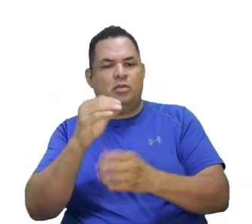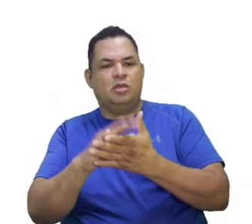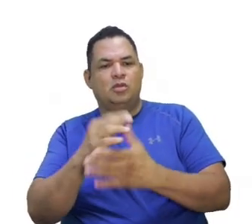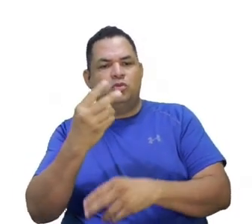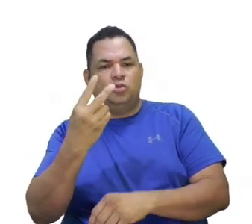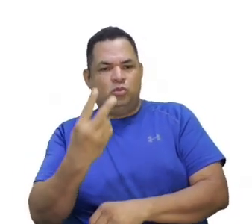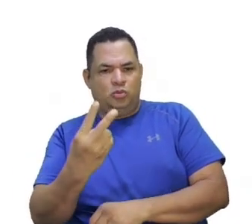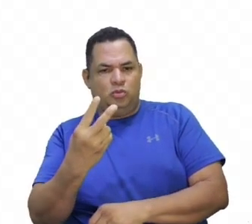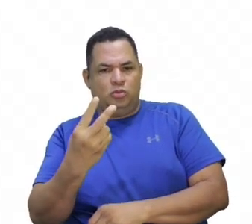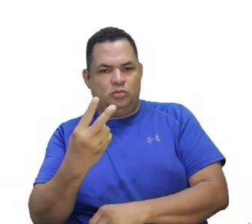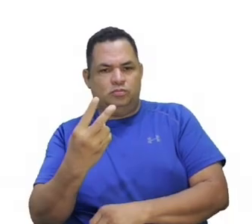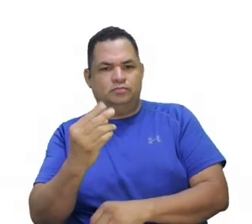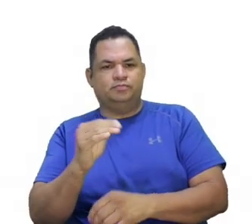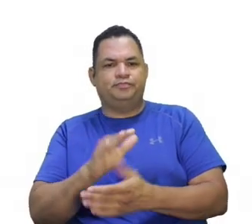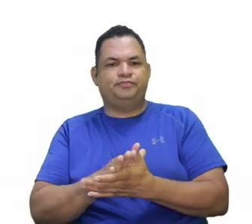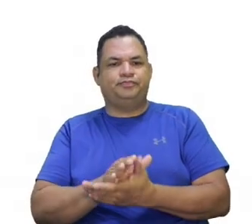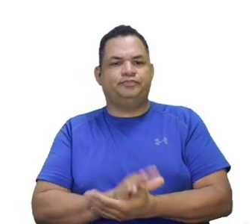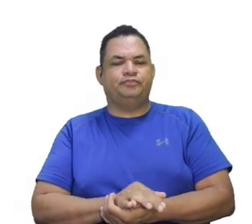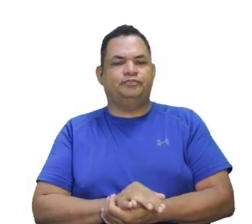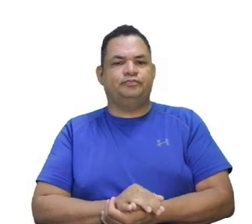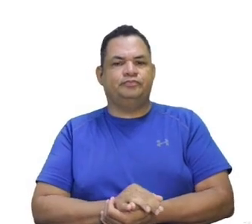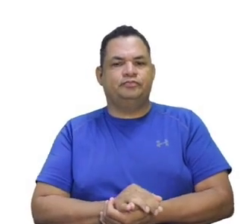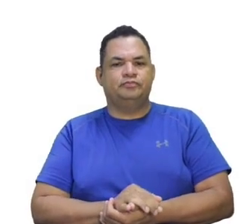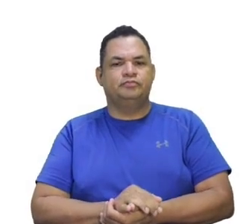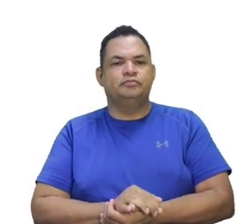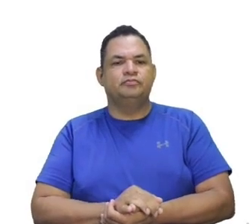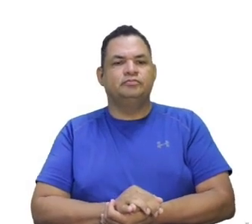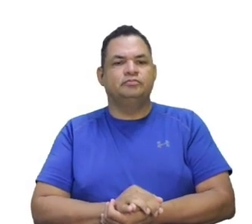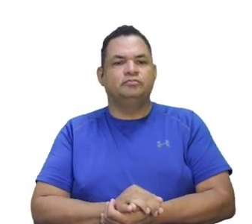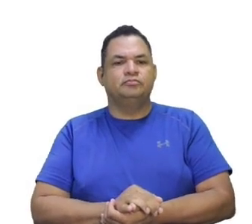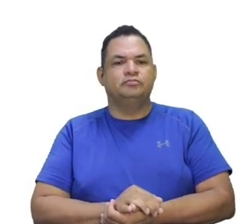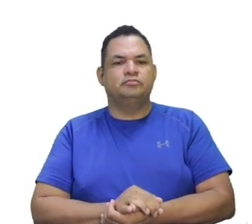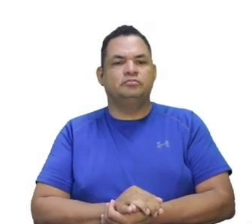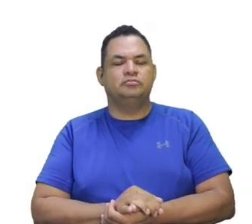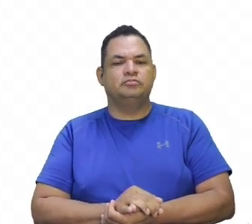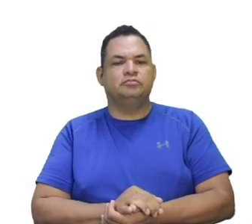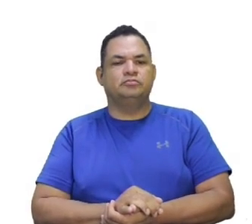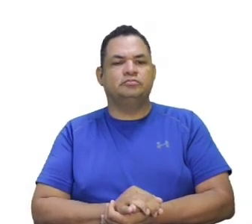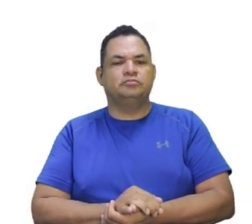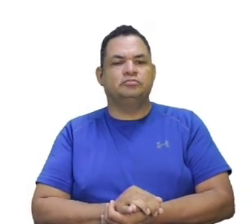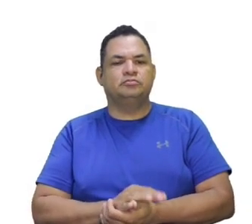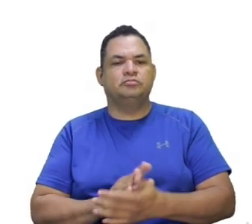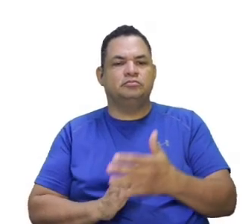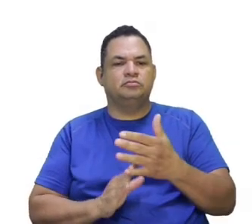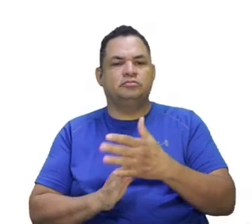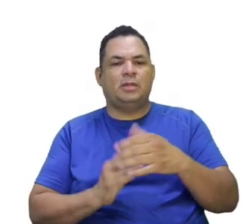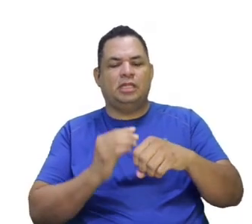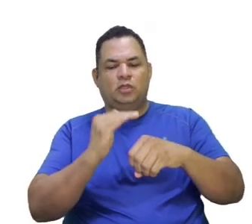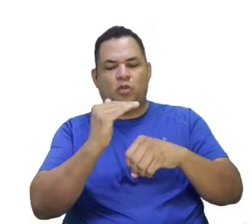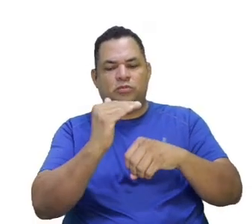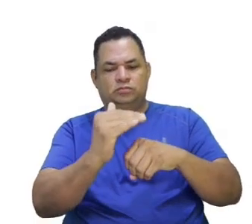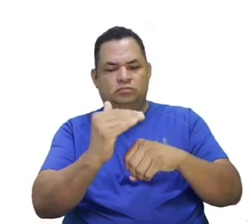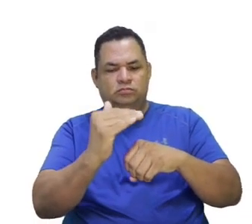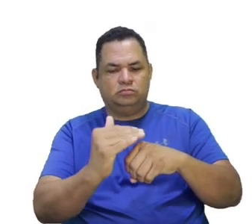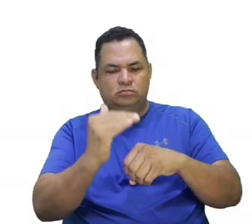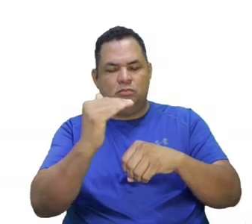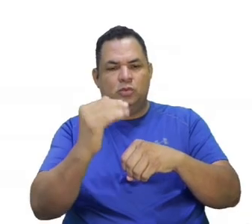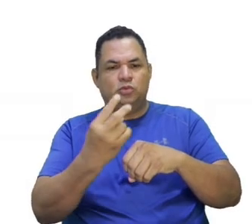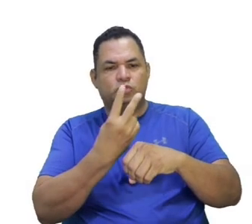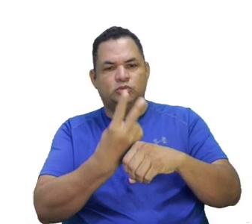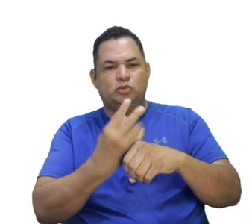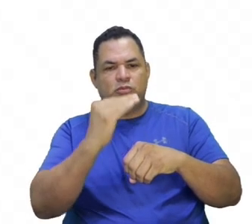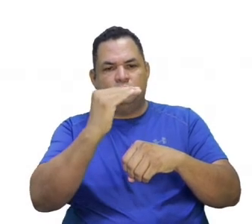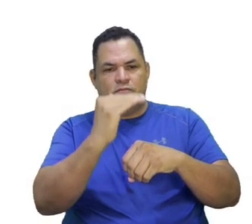da nossa distribuição, da nossa camada de eletrônica, ela comporta 2 subníveis. Qual?